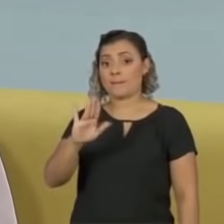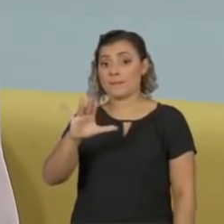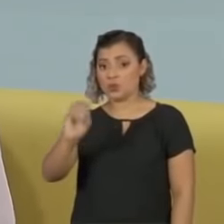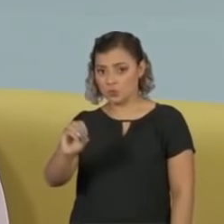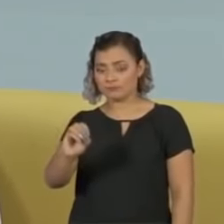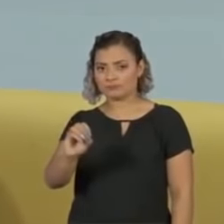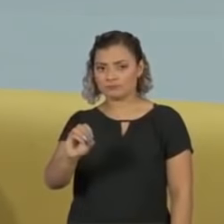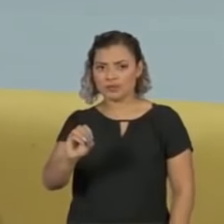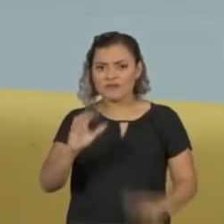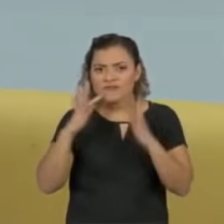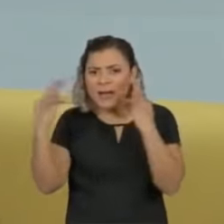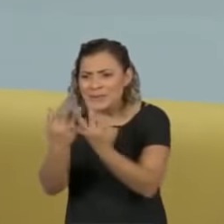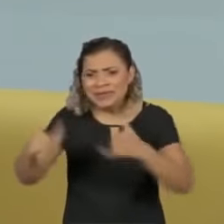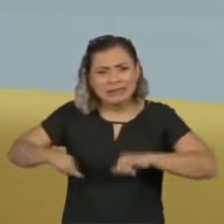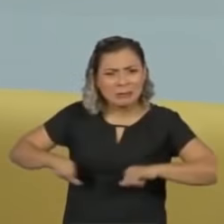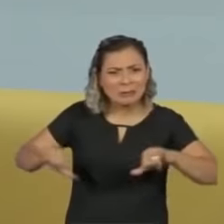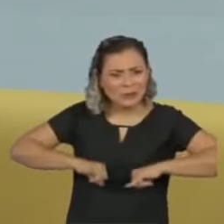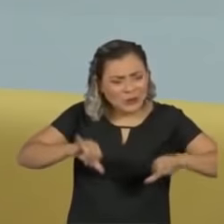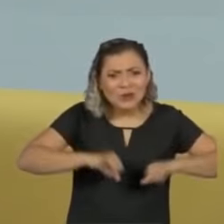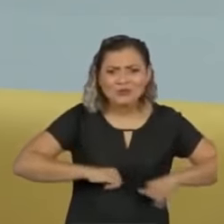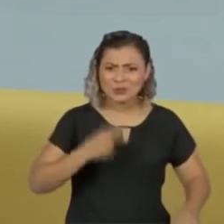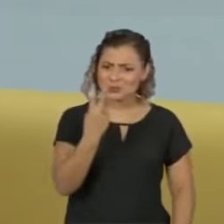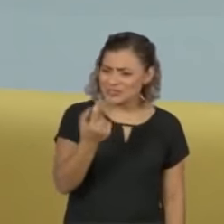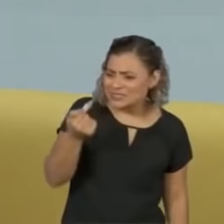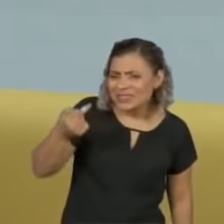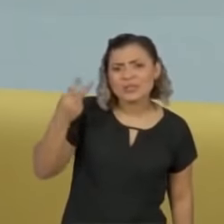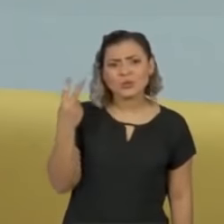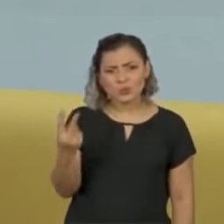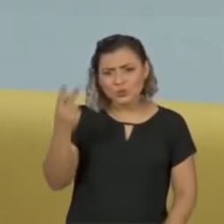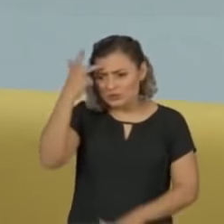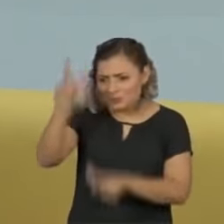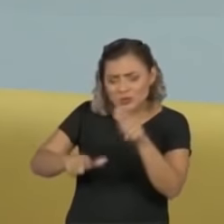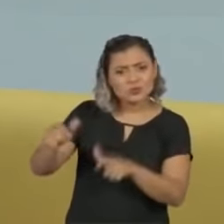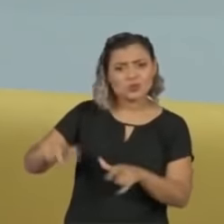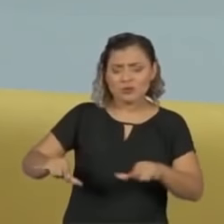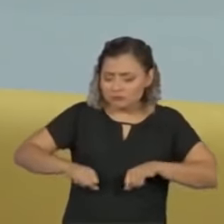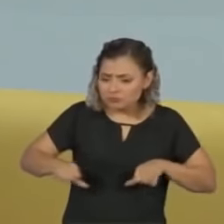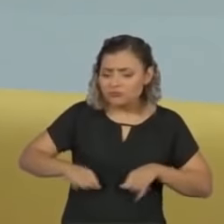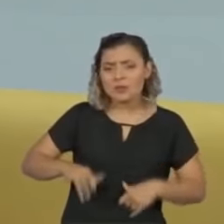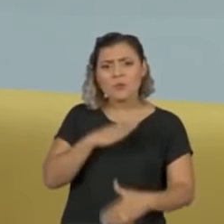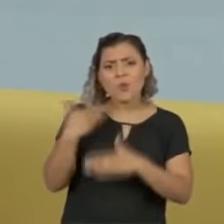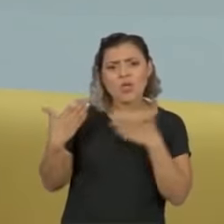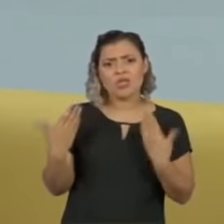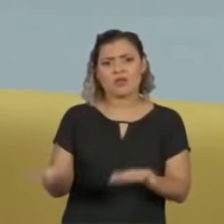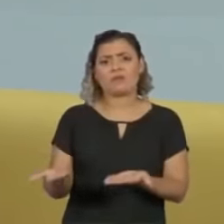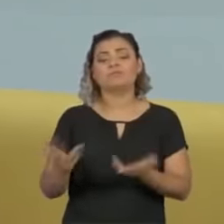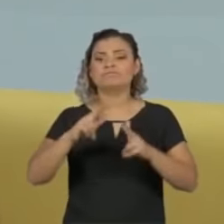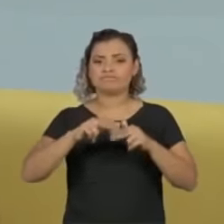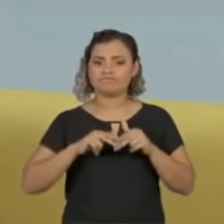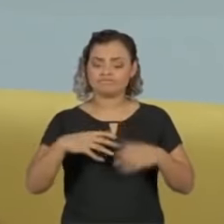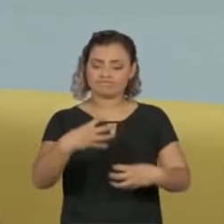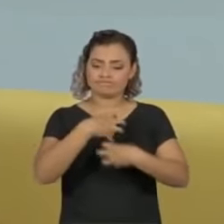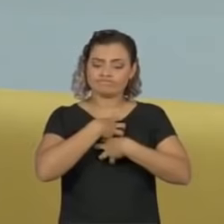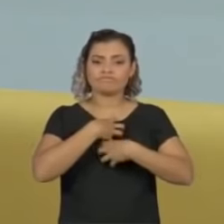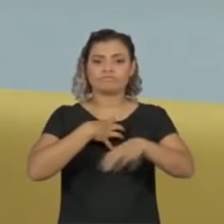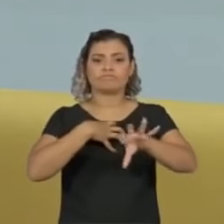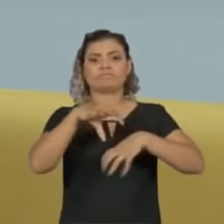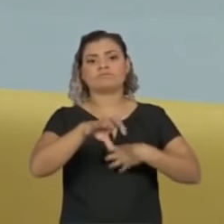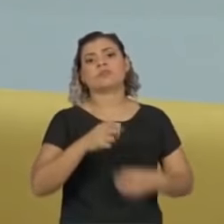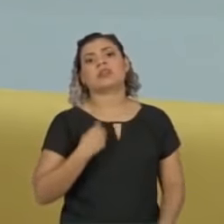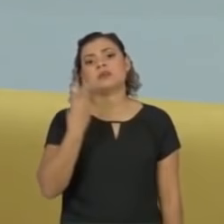dor dos familiares das 272 vidas interrompidas em Brumadinho é compartilhada pelos mais de